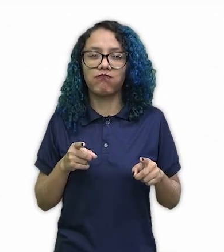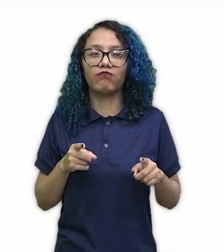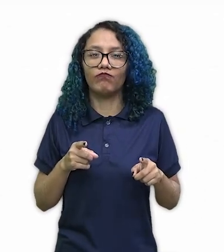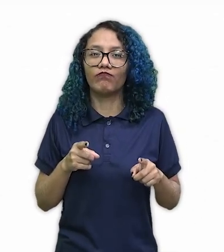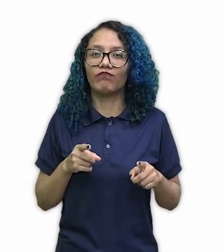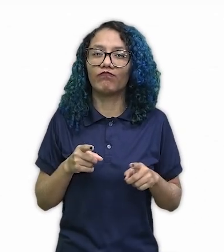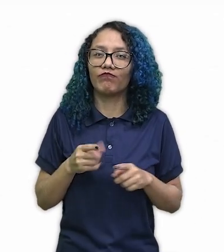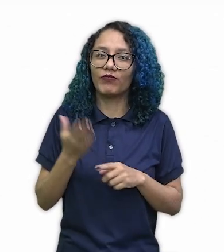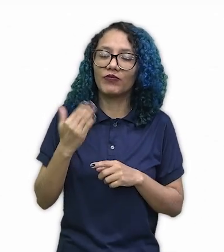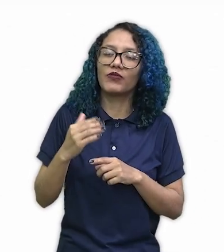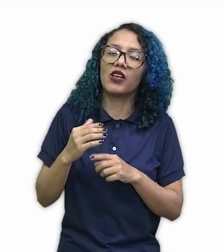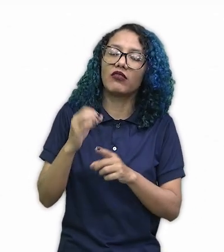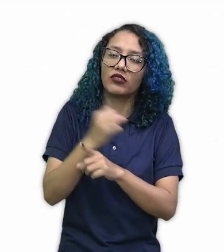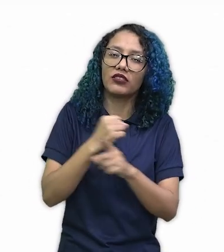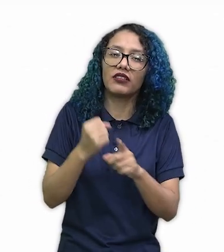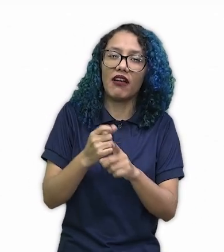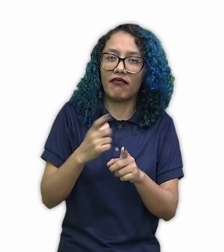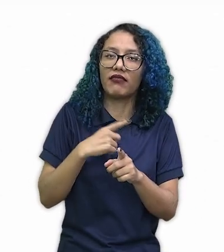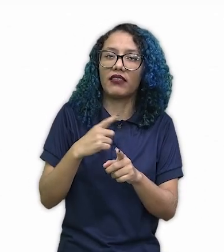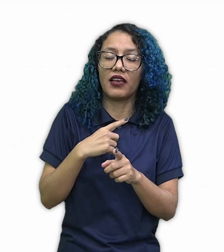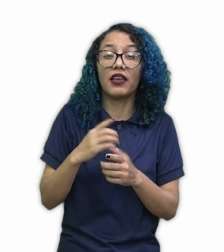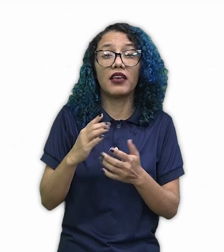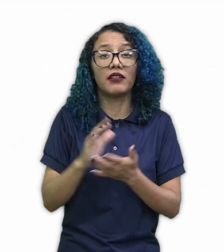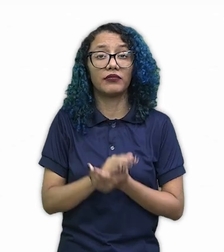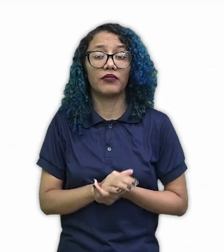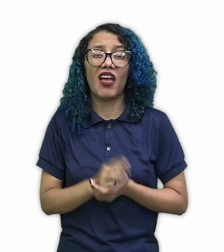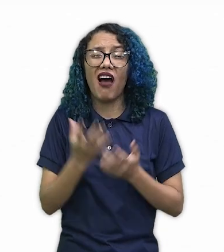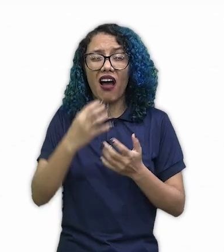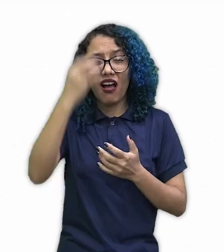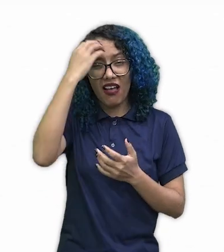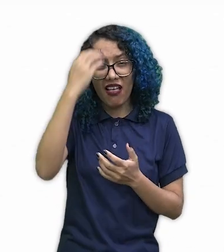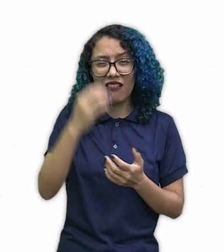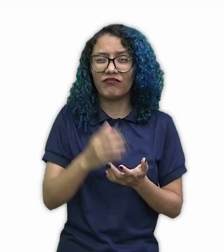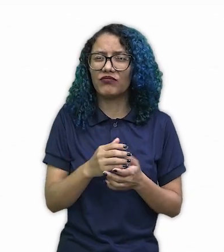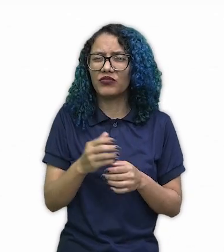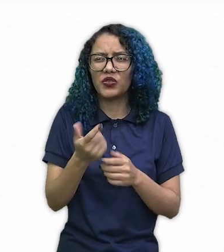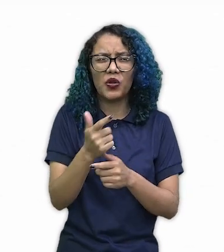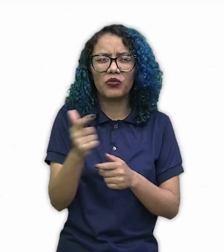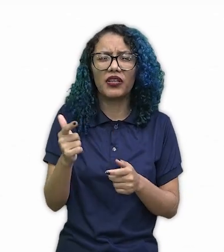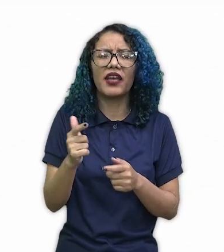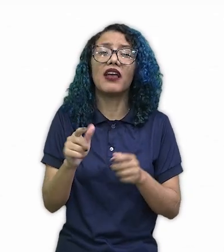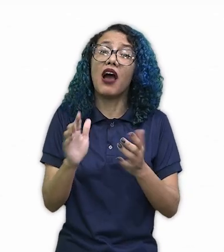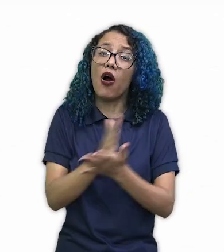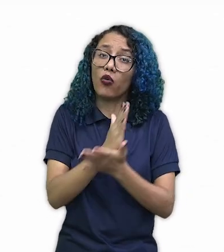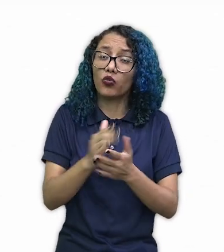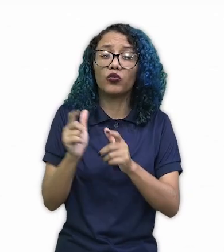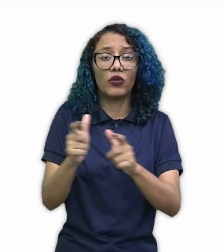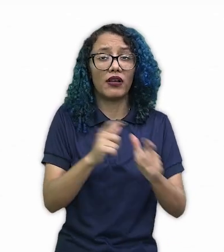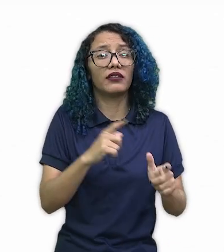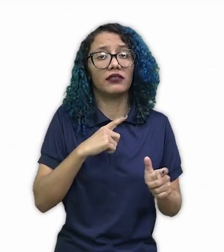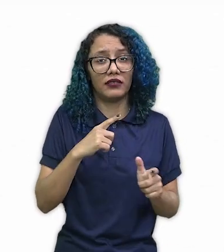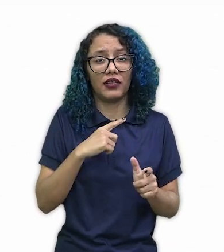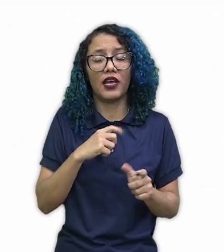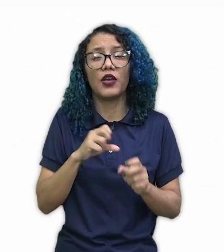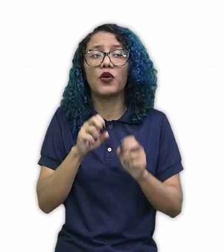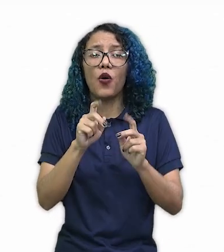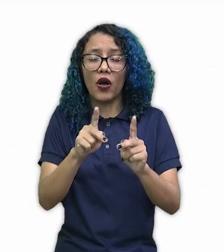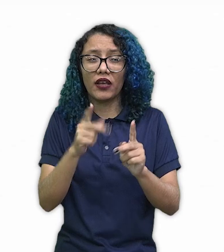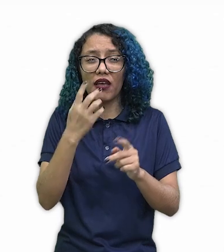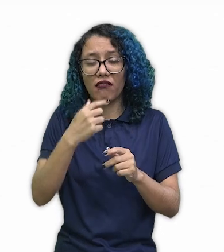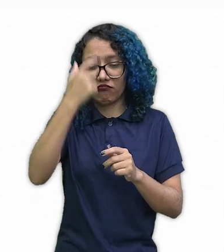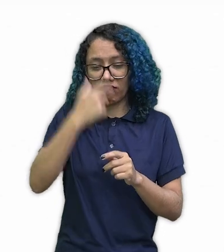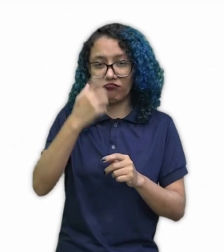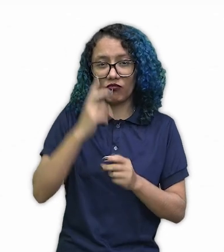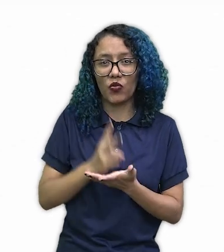nós tivemos aí, né? Ah, porque não existe mais monarquia. Em alguns locais ainda existem, né? Embora eu seja o rei, mas eu